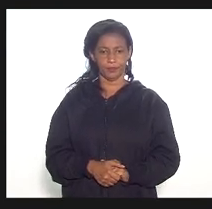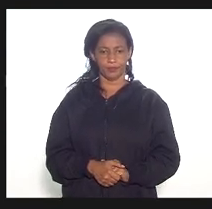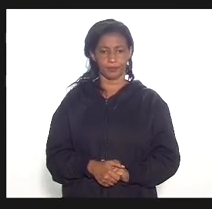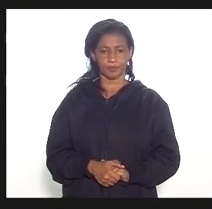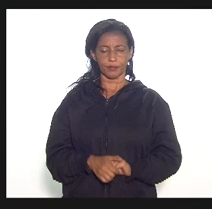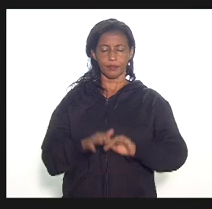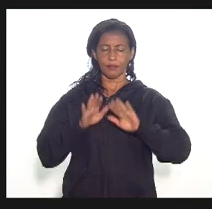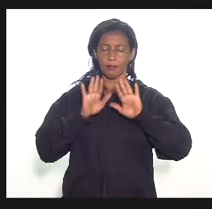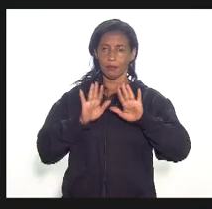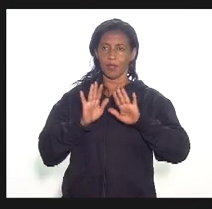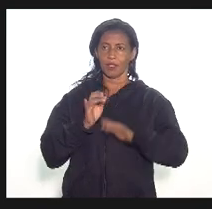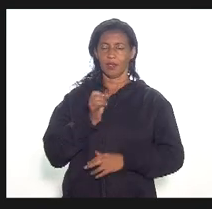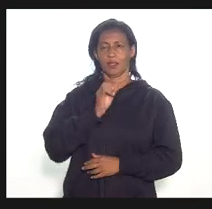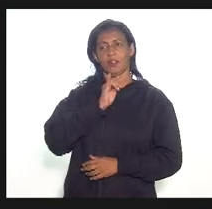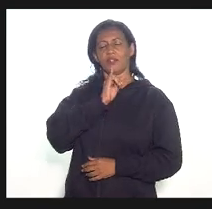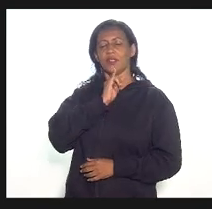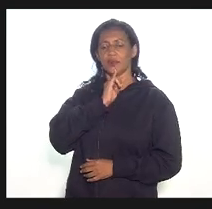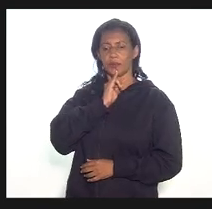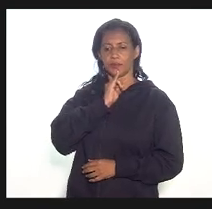mas infelizmente